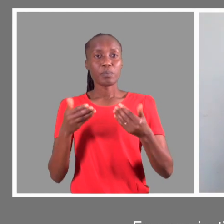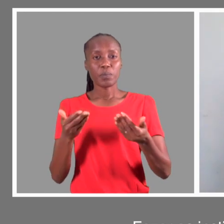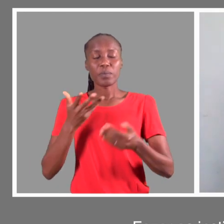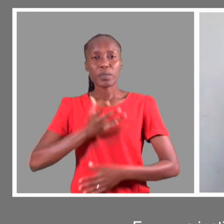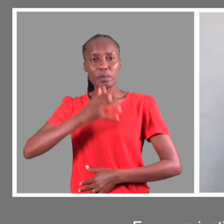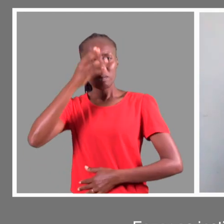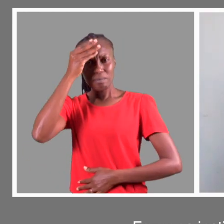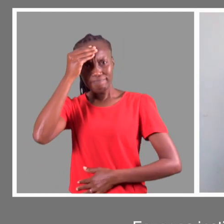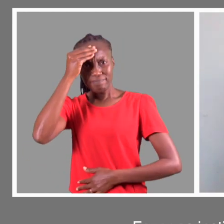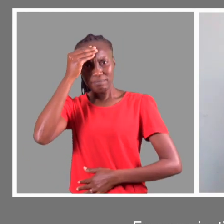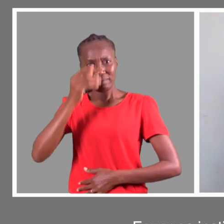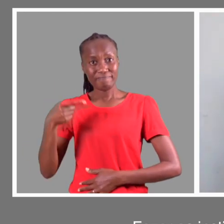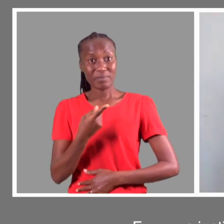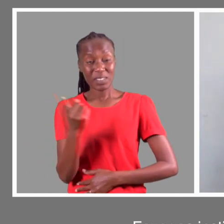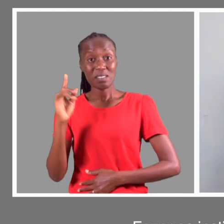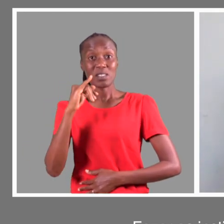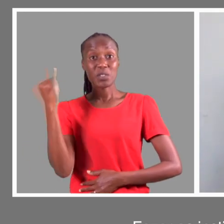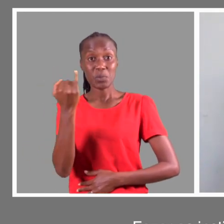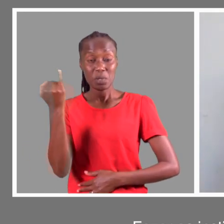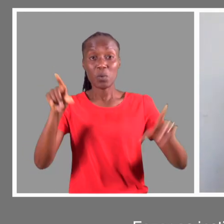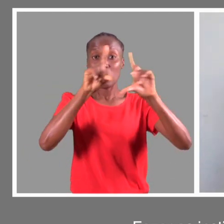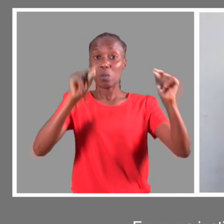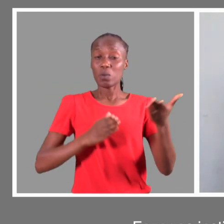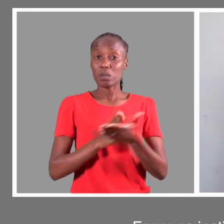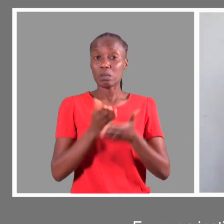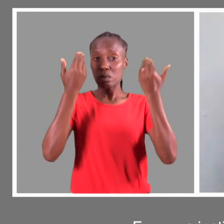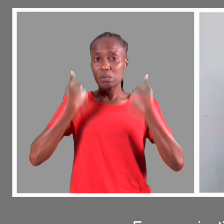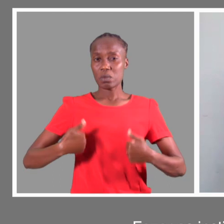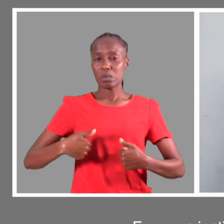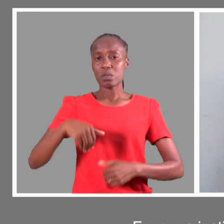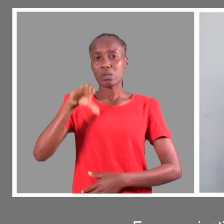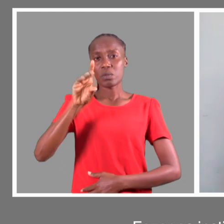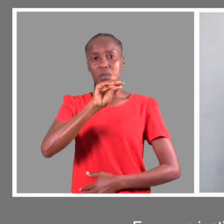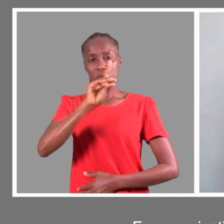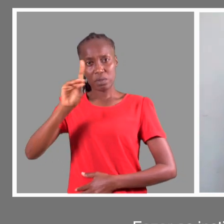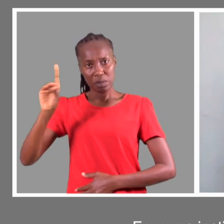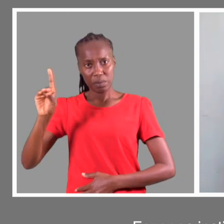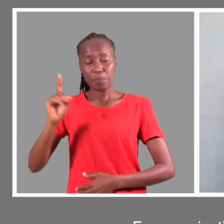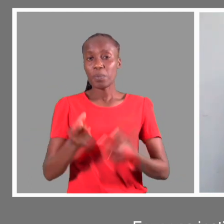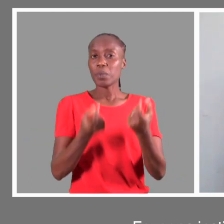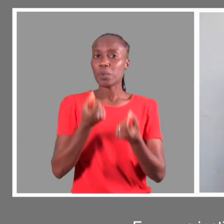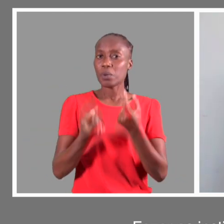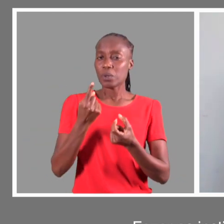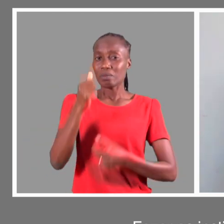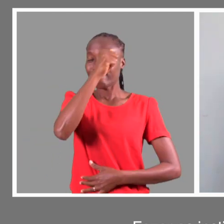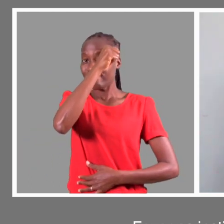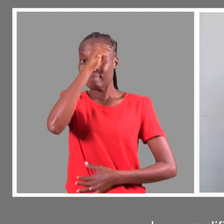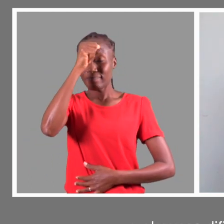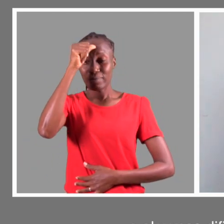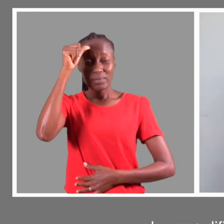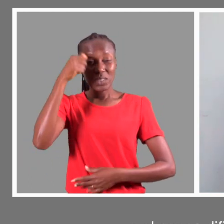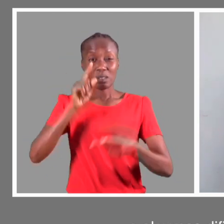compreender as instituições sobre os direitos de pessoas com deficiência e algumas